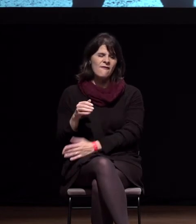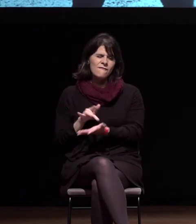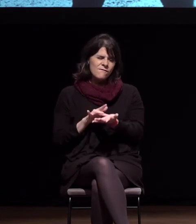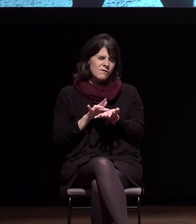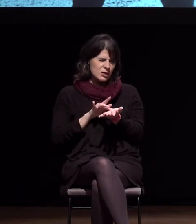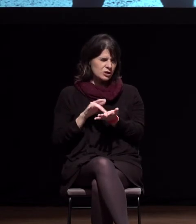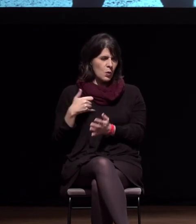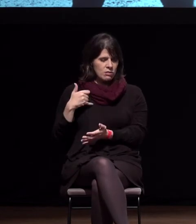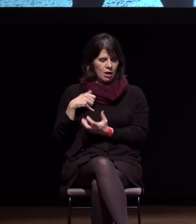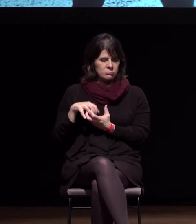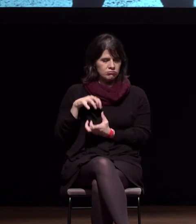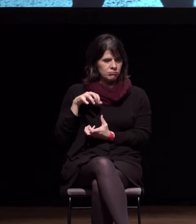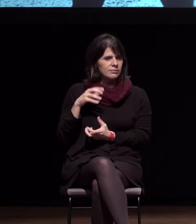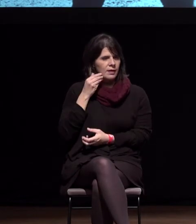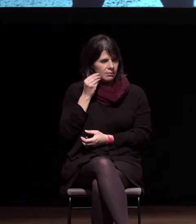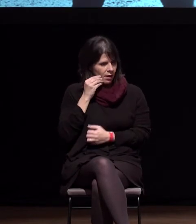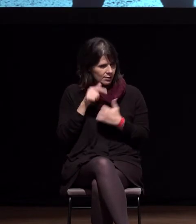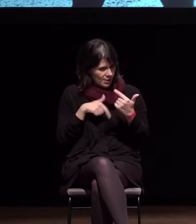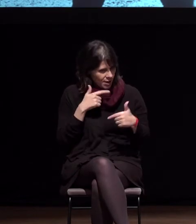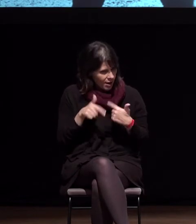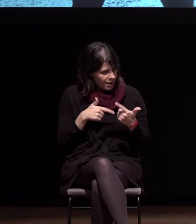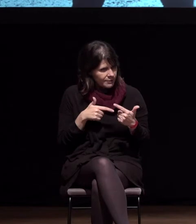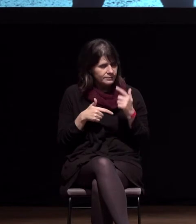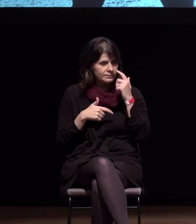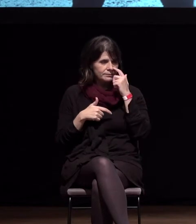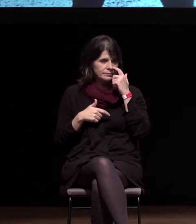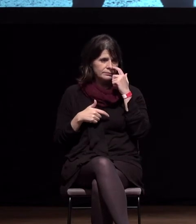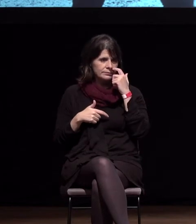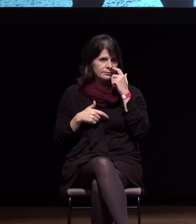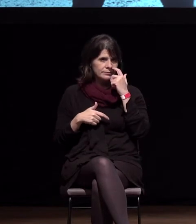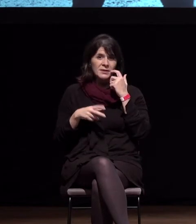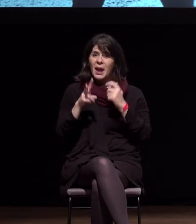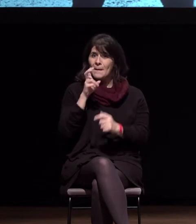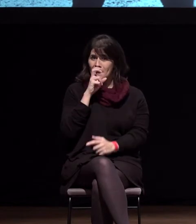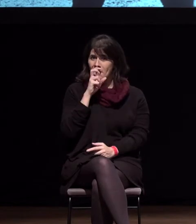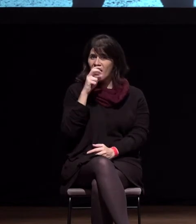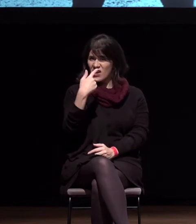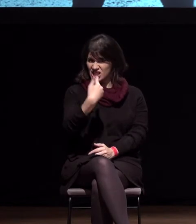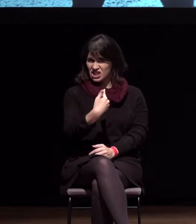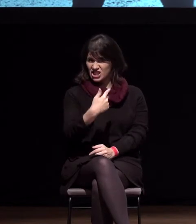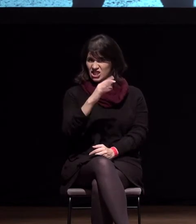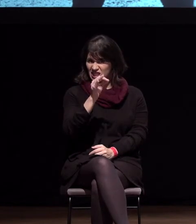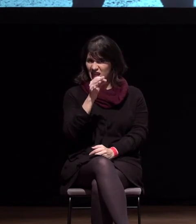trabalhar, é do Sergipe. Meu pai vai ver esse vídeo, né?